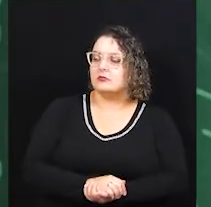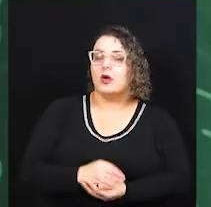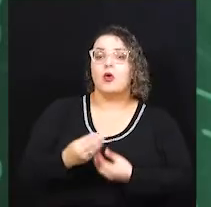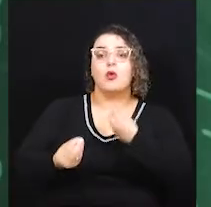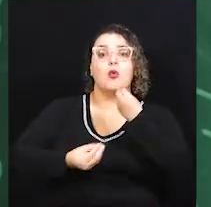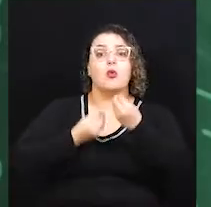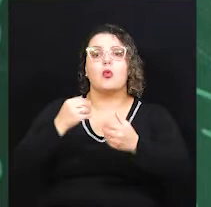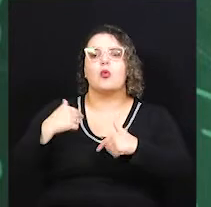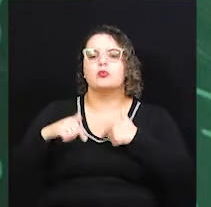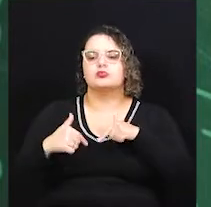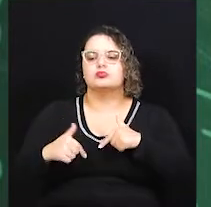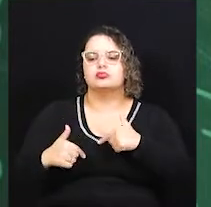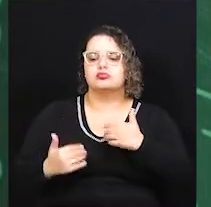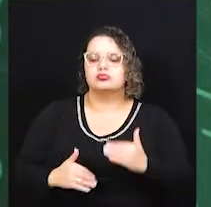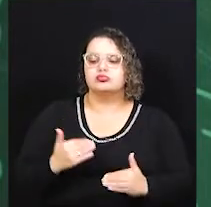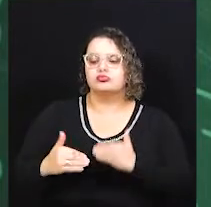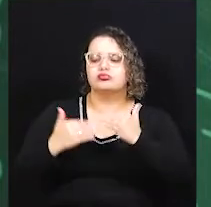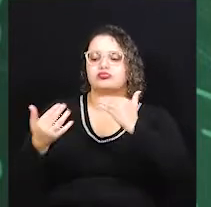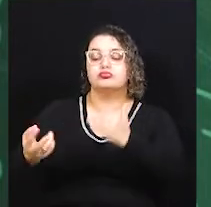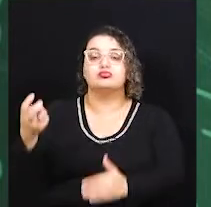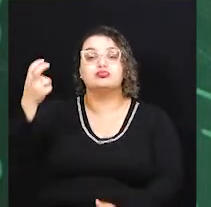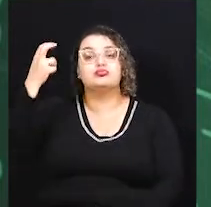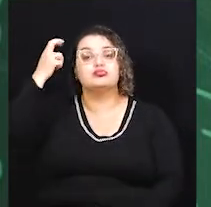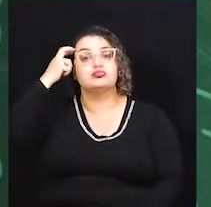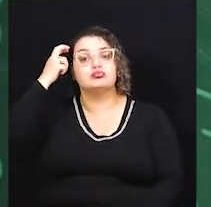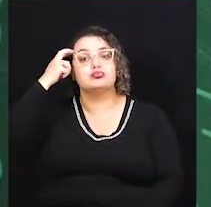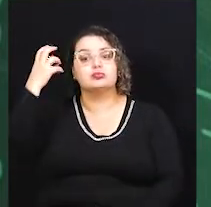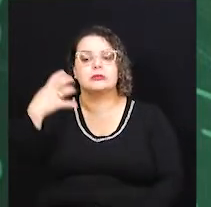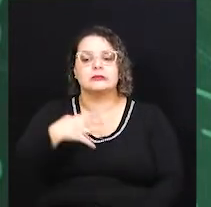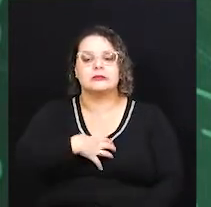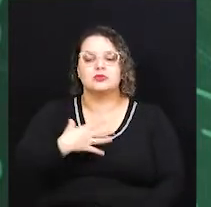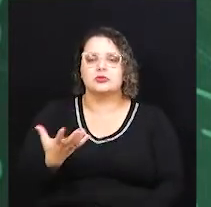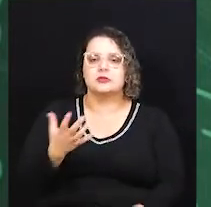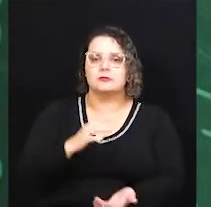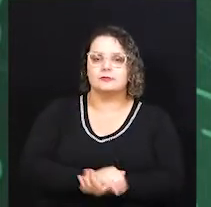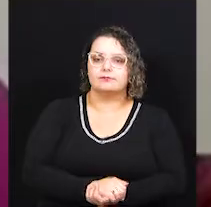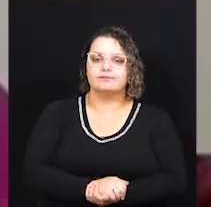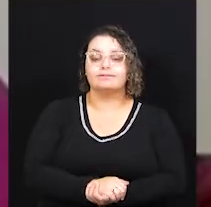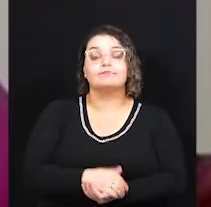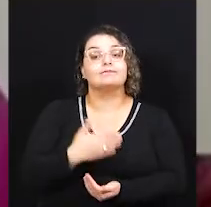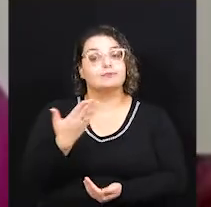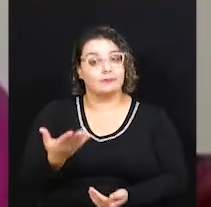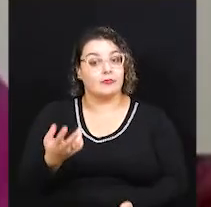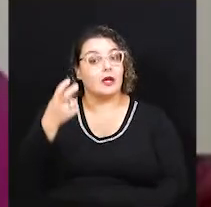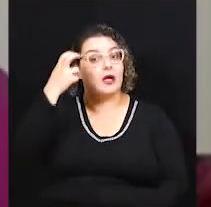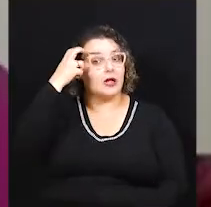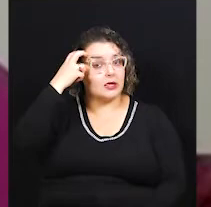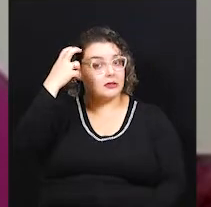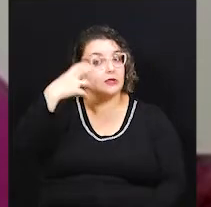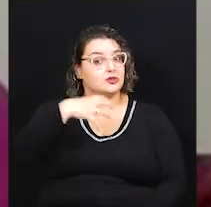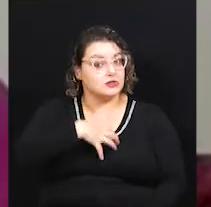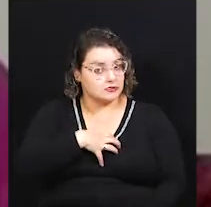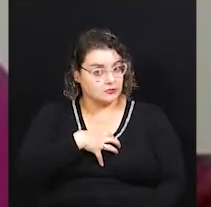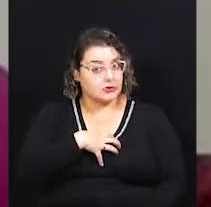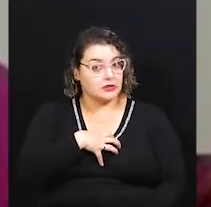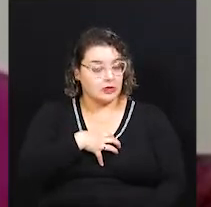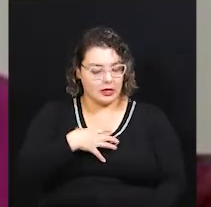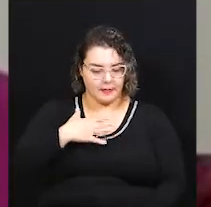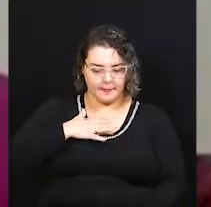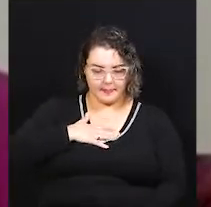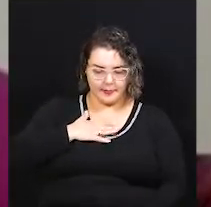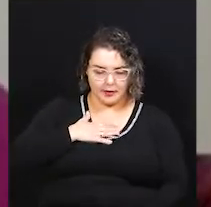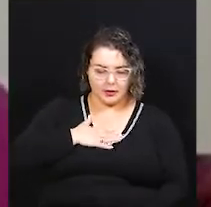o desenvolvimento da inteligência emocional? Pois é, a inteligência emocional